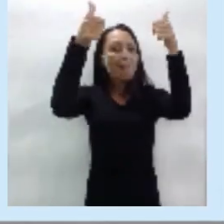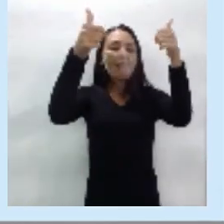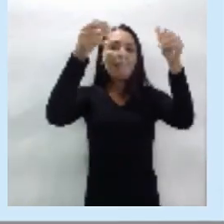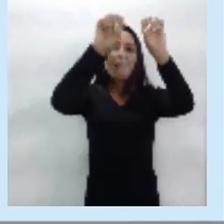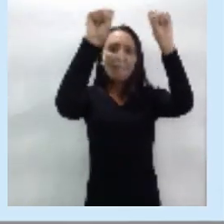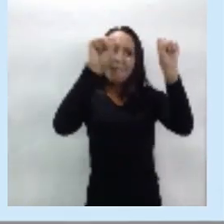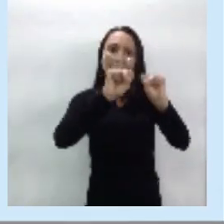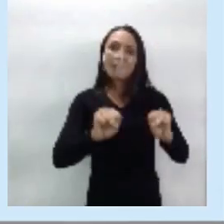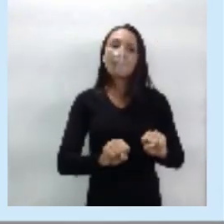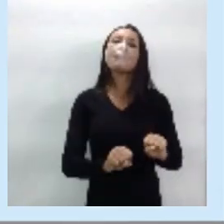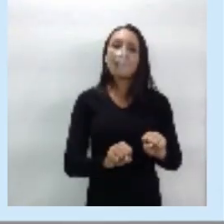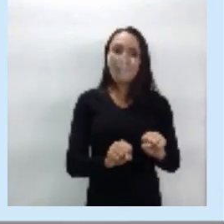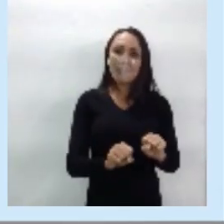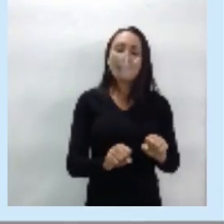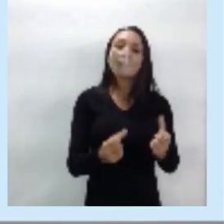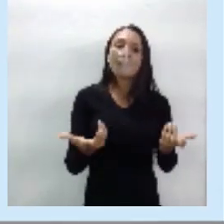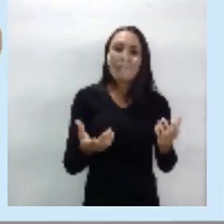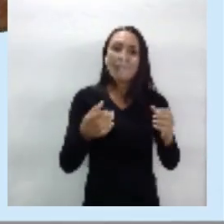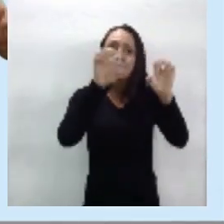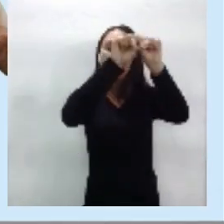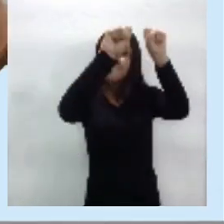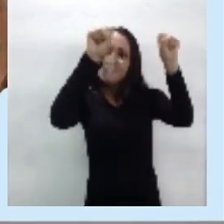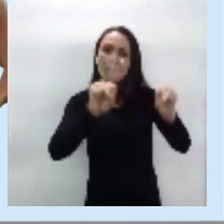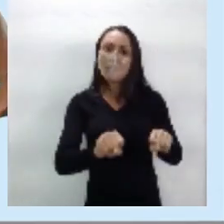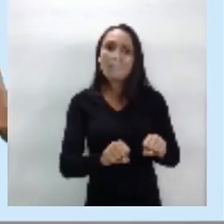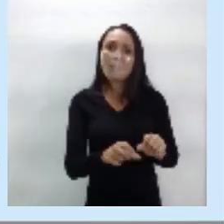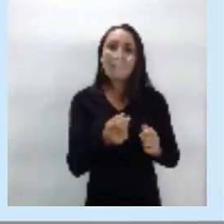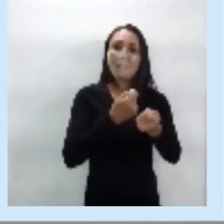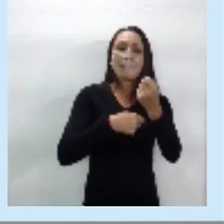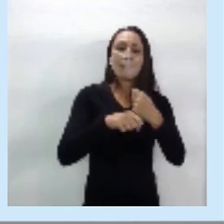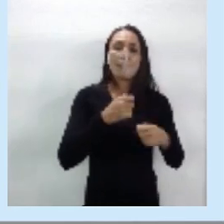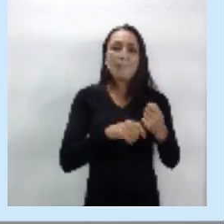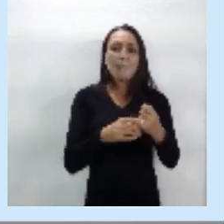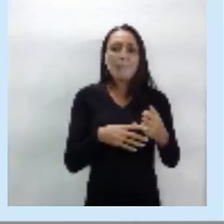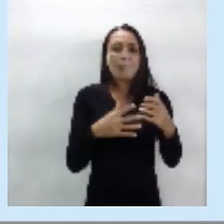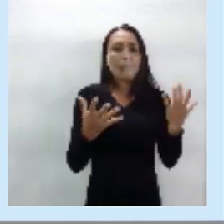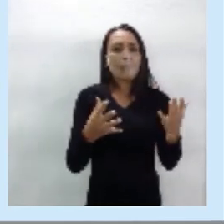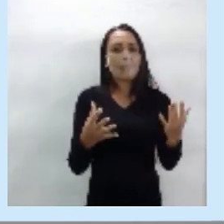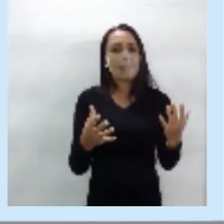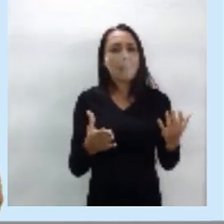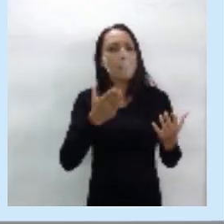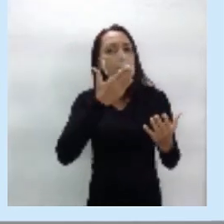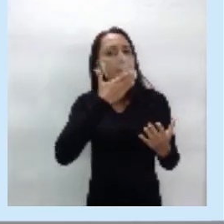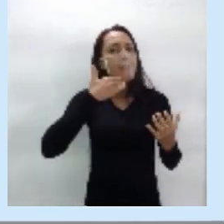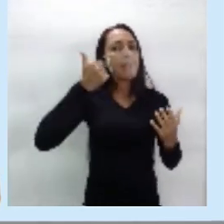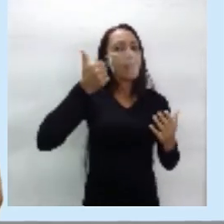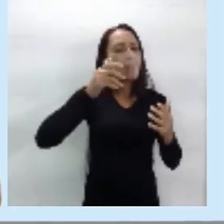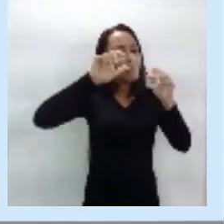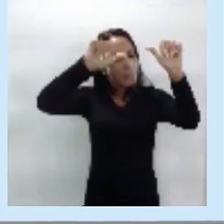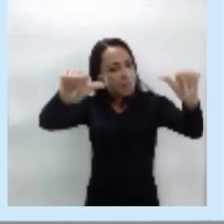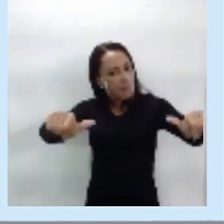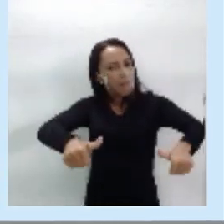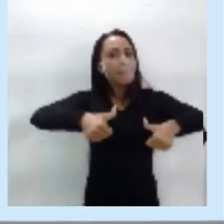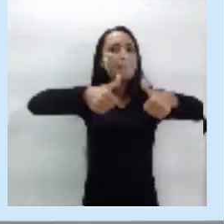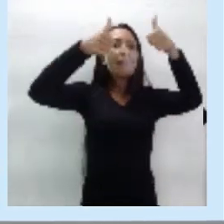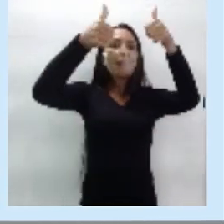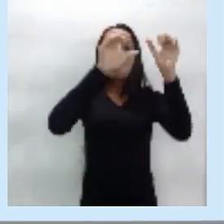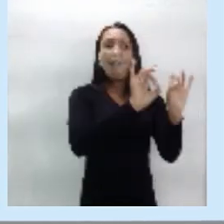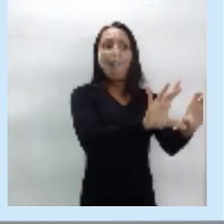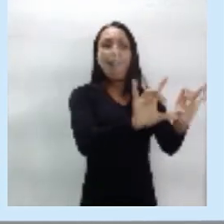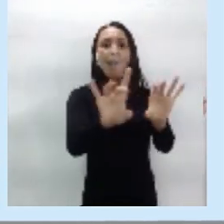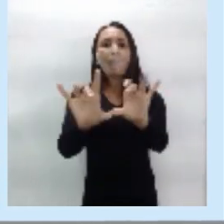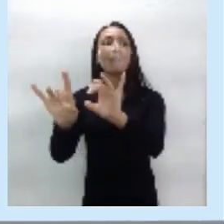que esse sistema está aí economicamente e faz o quê? Aperfeiçoa para vender ainda mais, né?